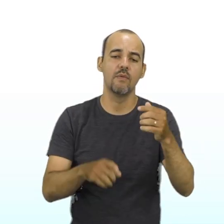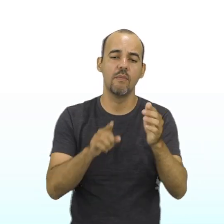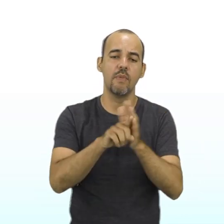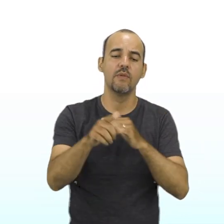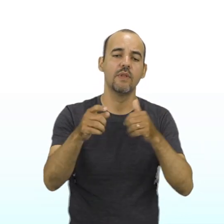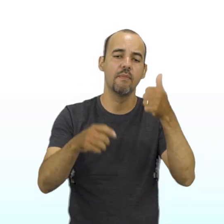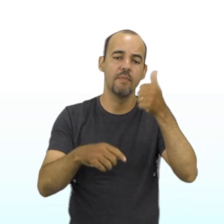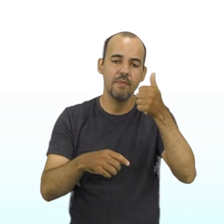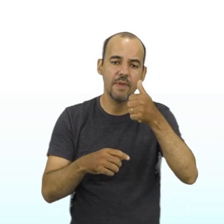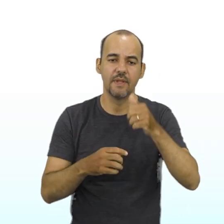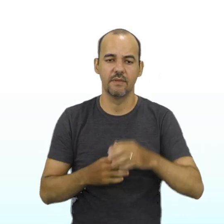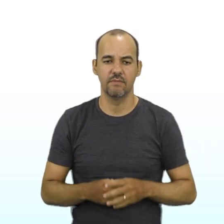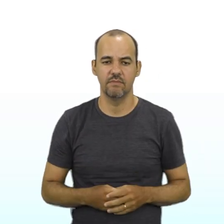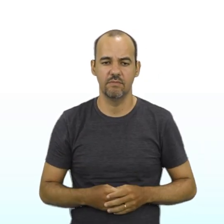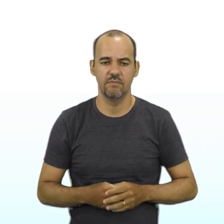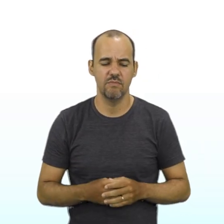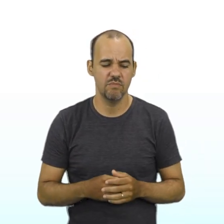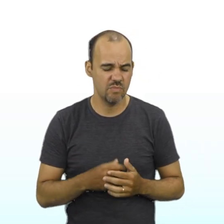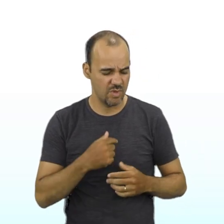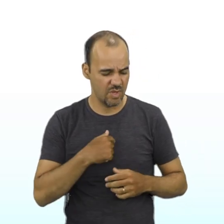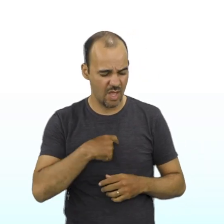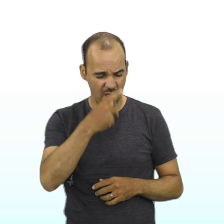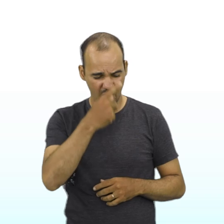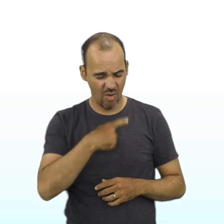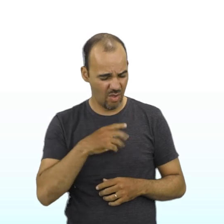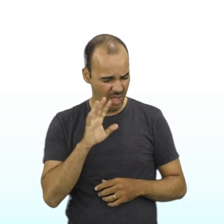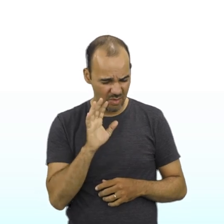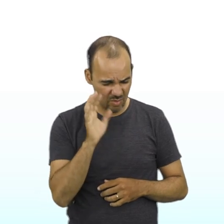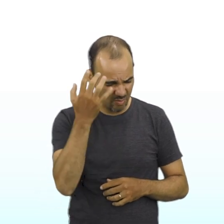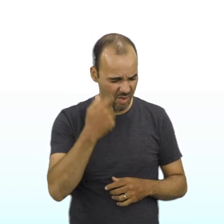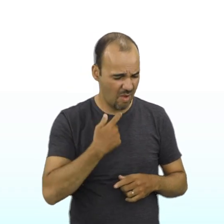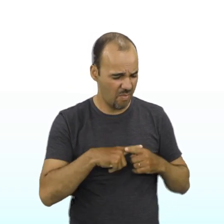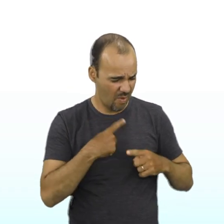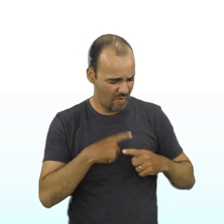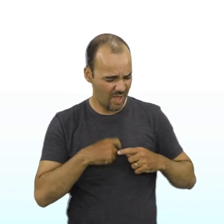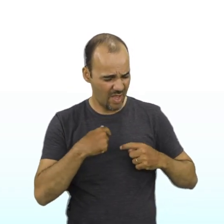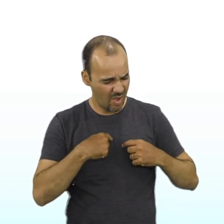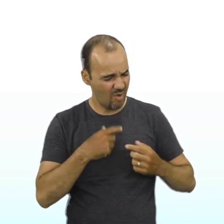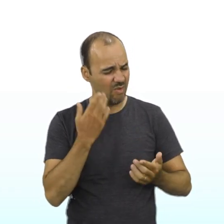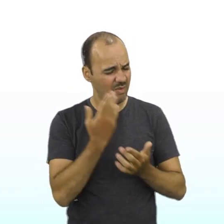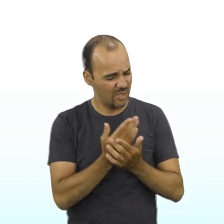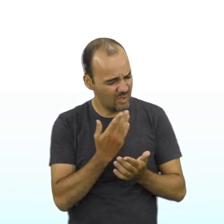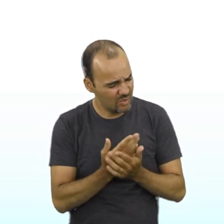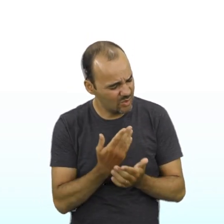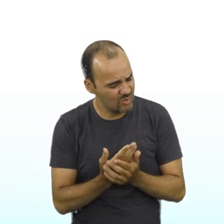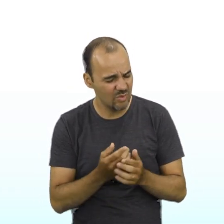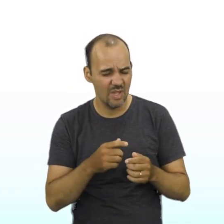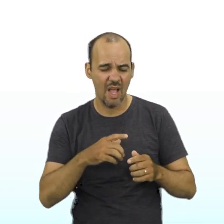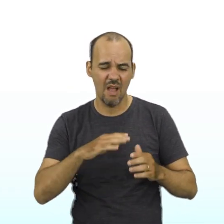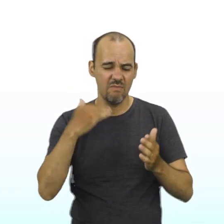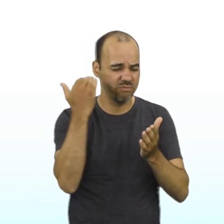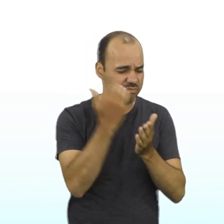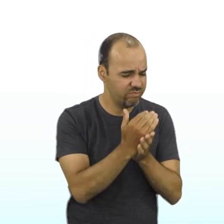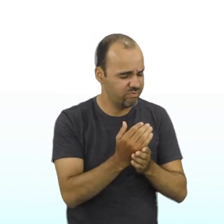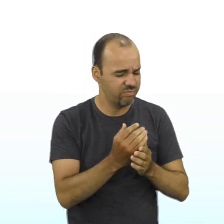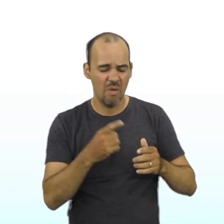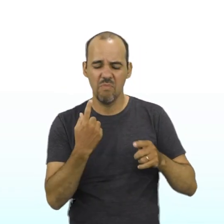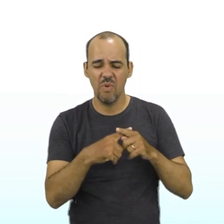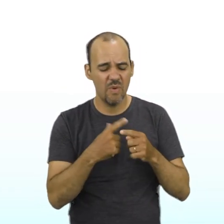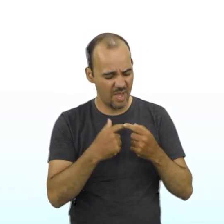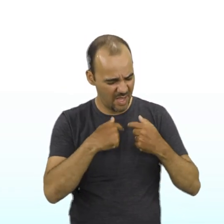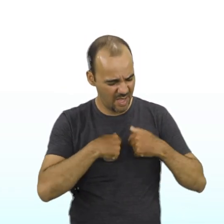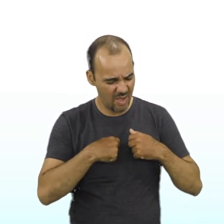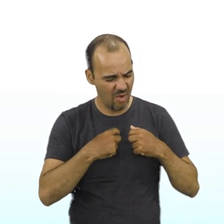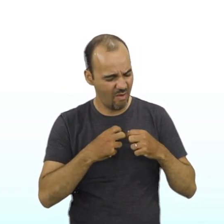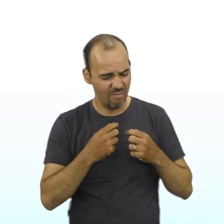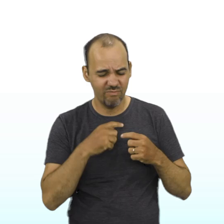que acontece comigo? Por que me custa tanto estudar? Por que me custa tanto me concentrar? Por quê? Por quê? Porque eu